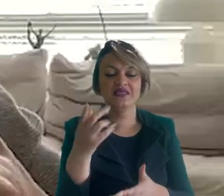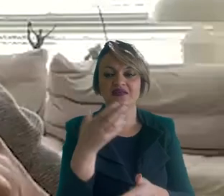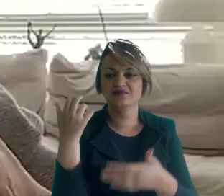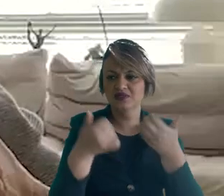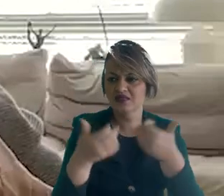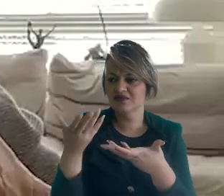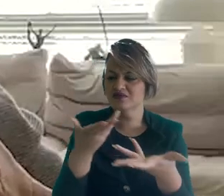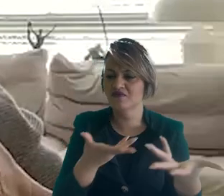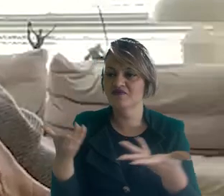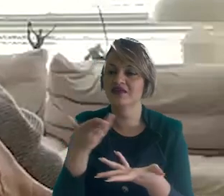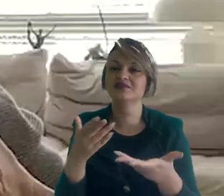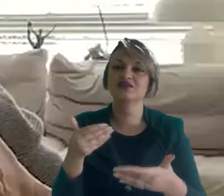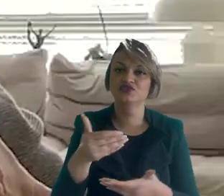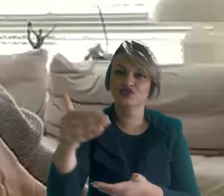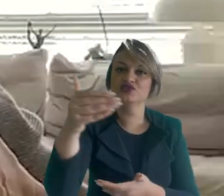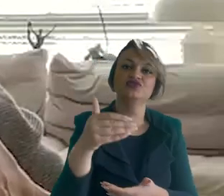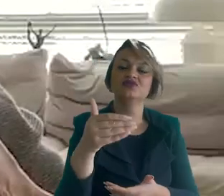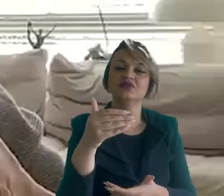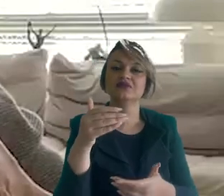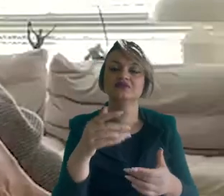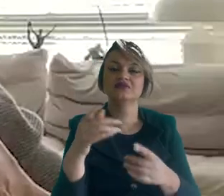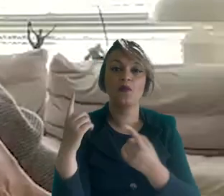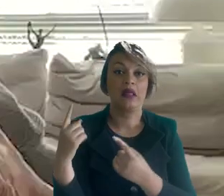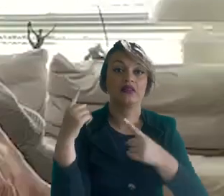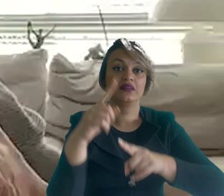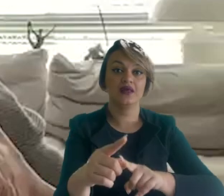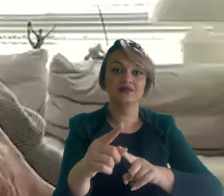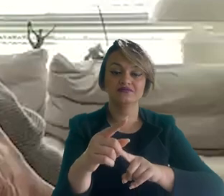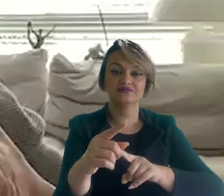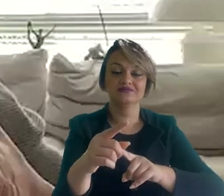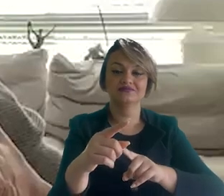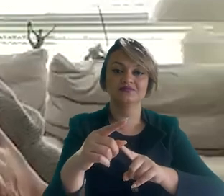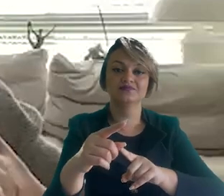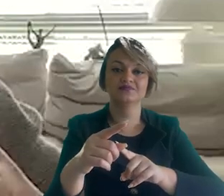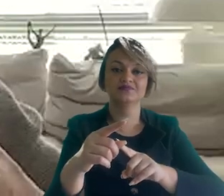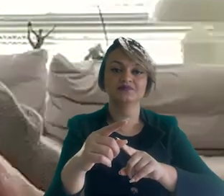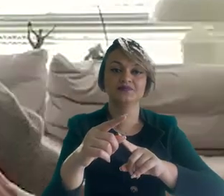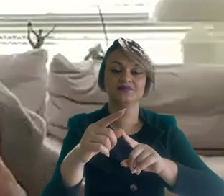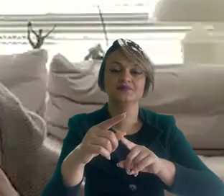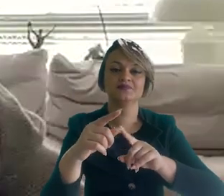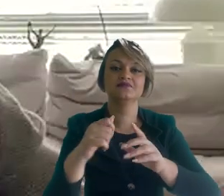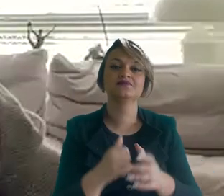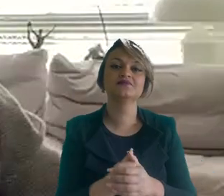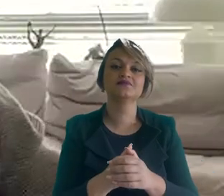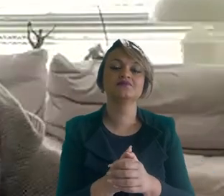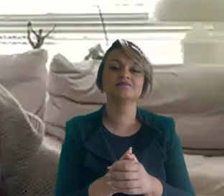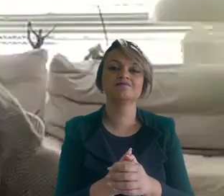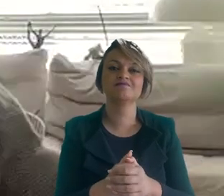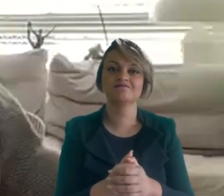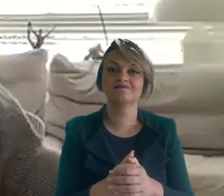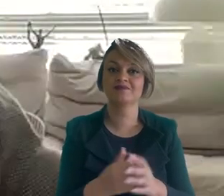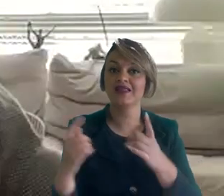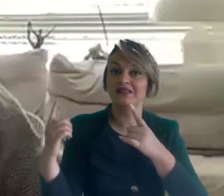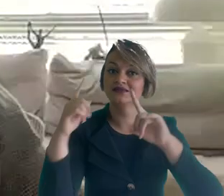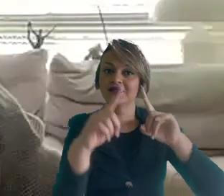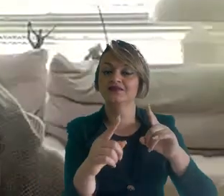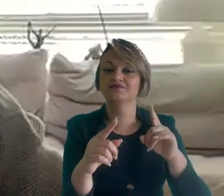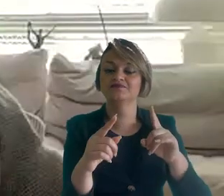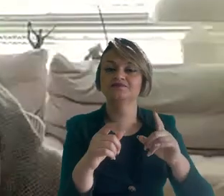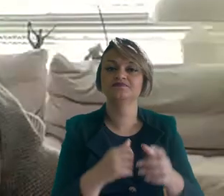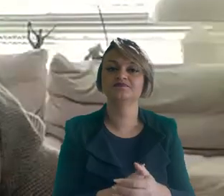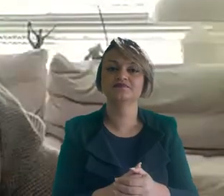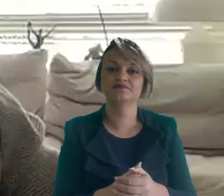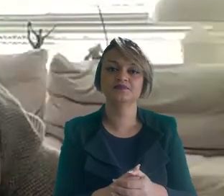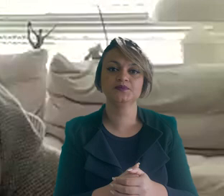argumento vai sofrer um contra-ataque é eu diria que um contratar